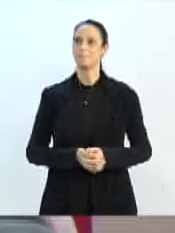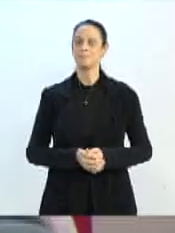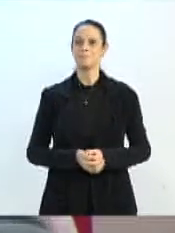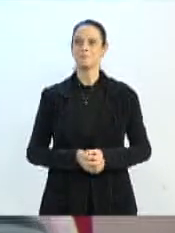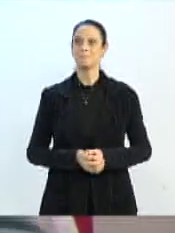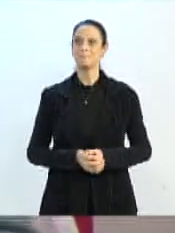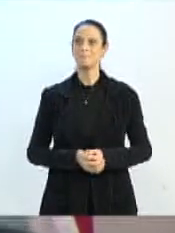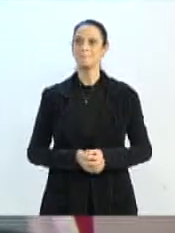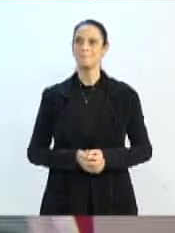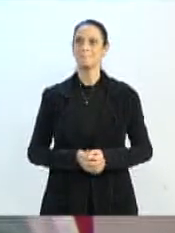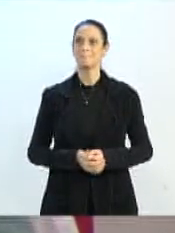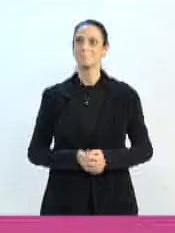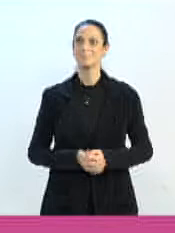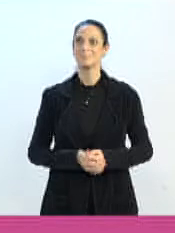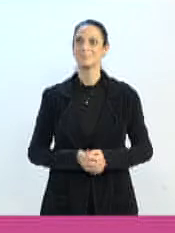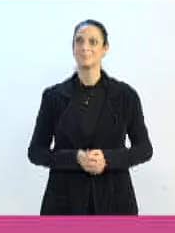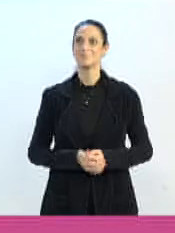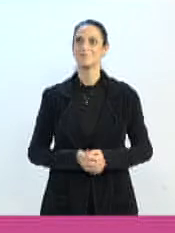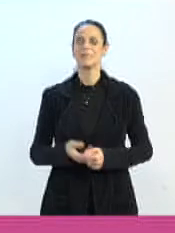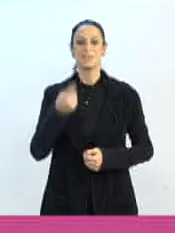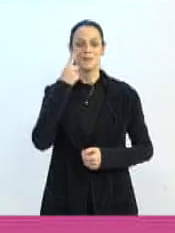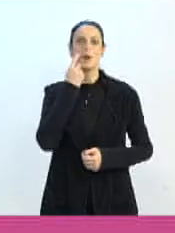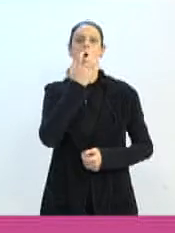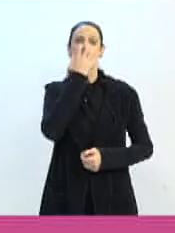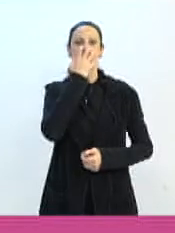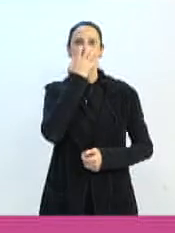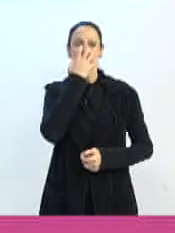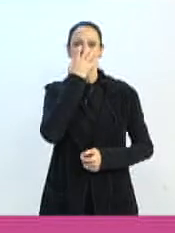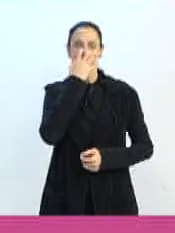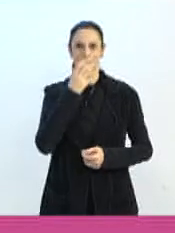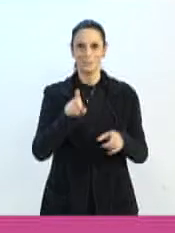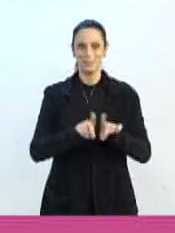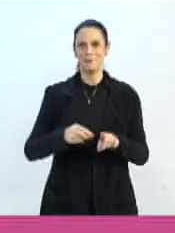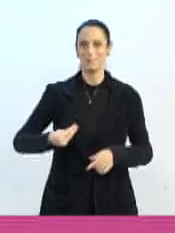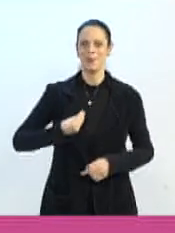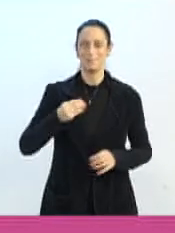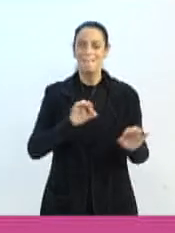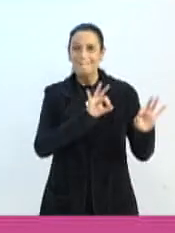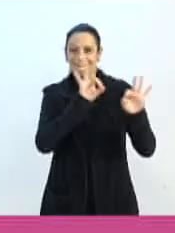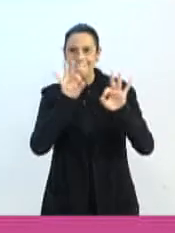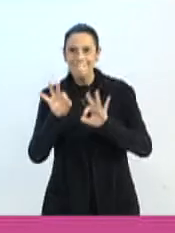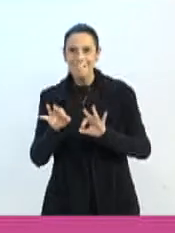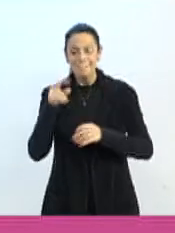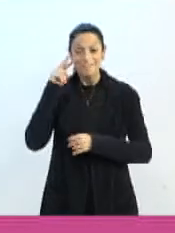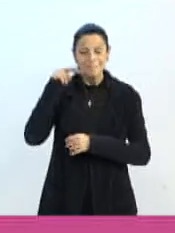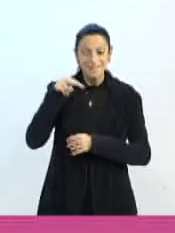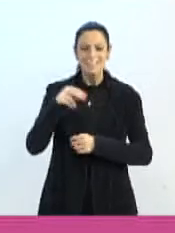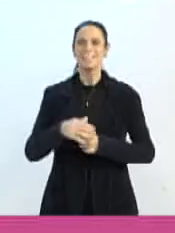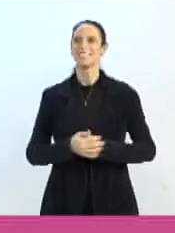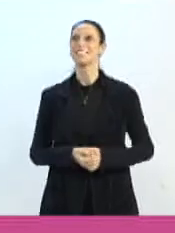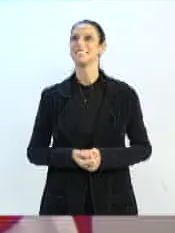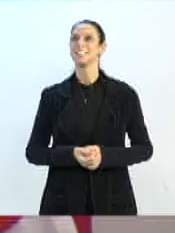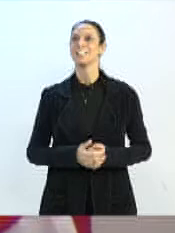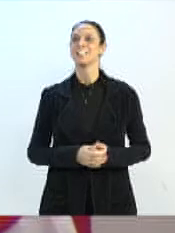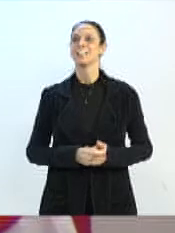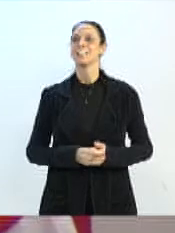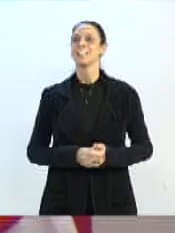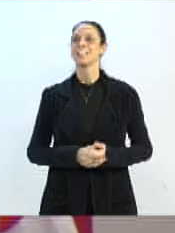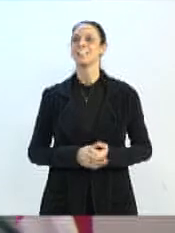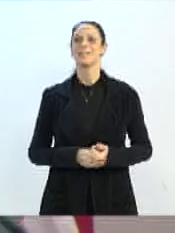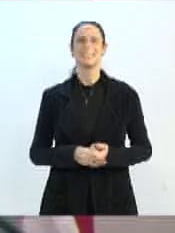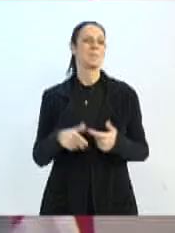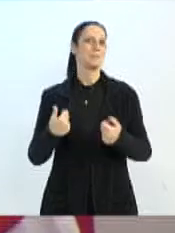também acompanhando. Volta ali, Ari. Acompanhando todo o nosso movimento ontem. Eu tive